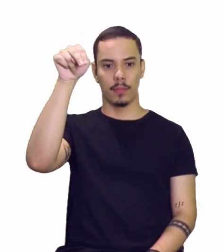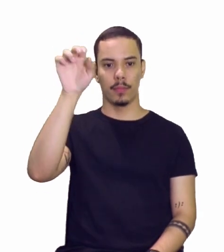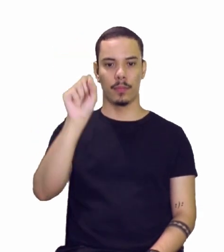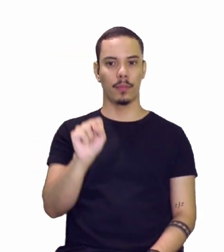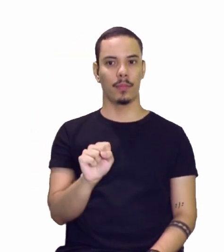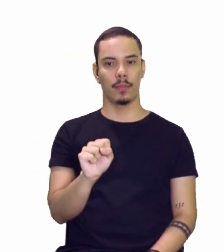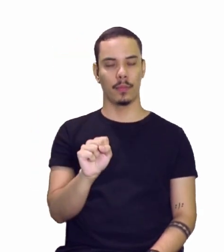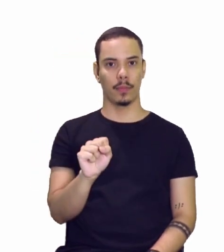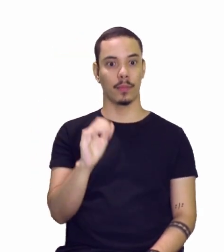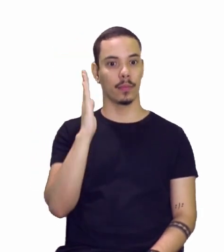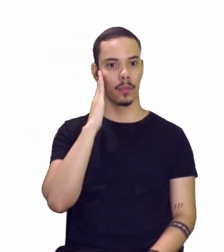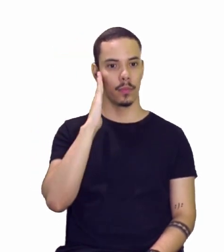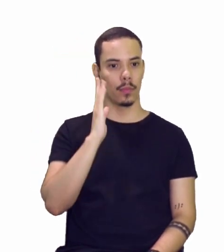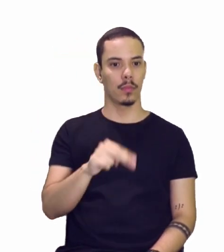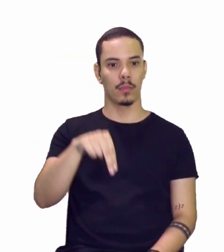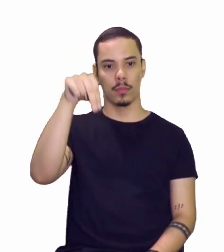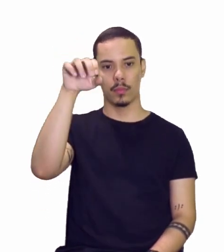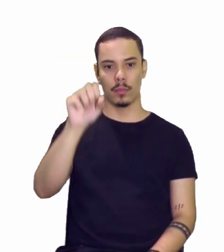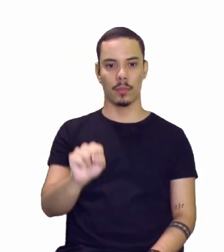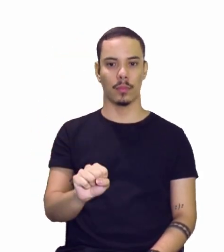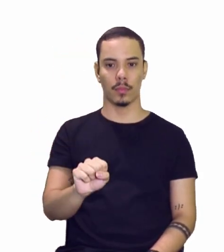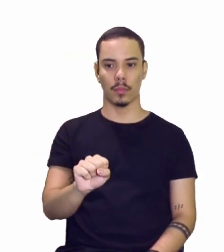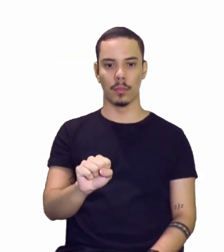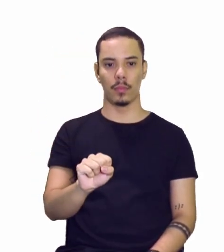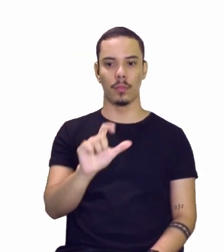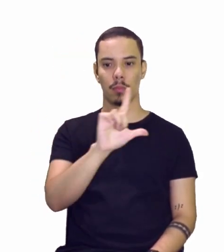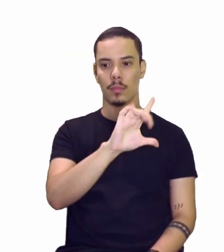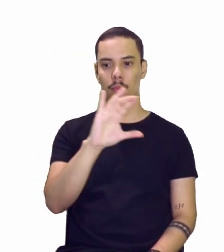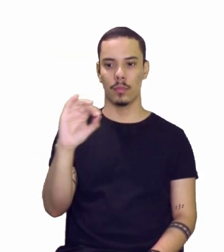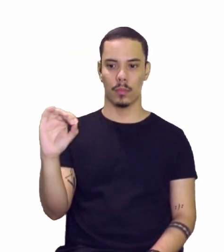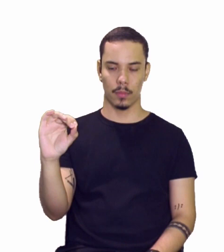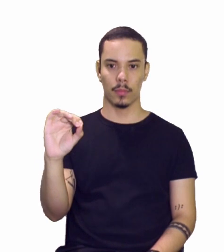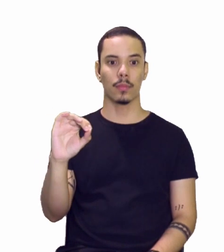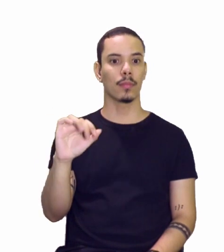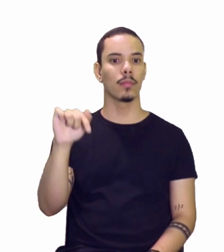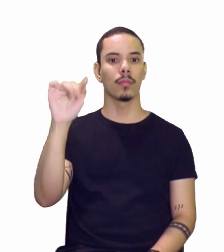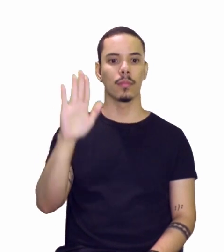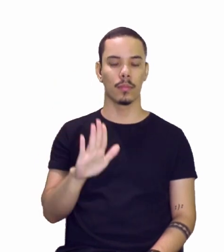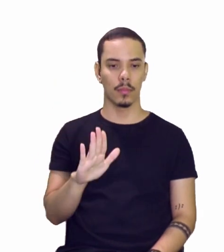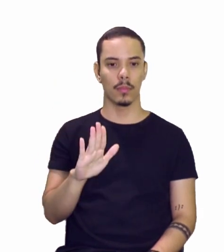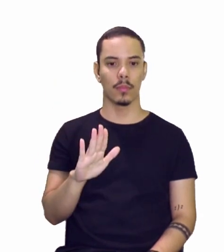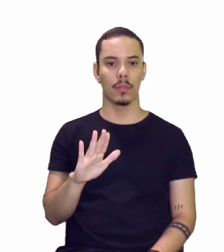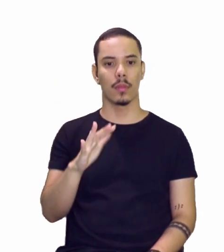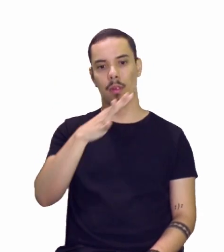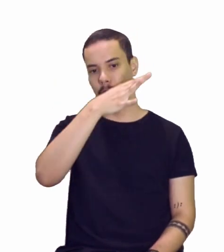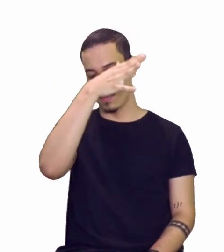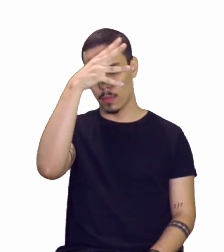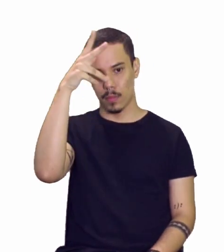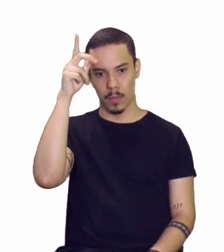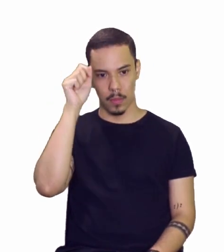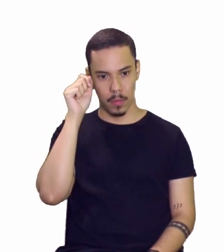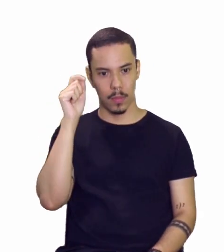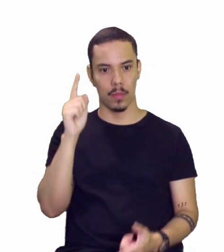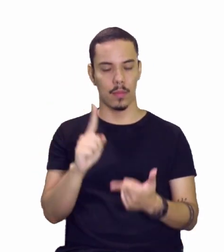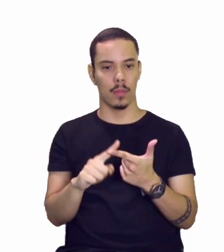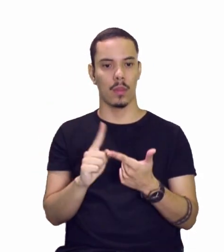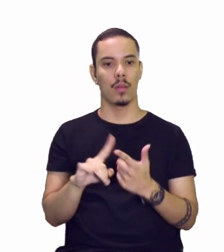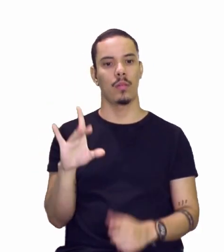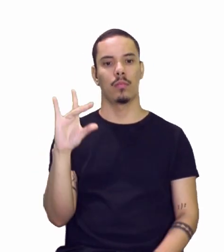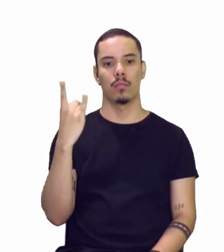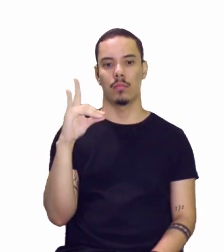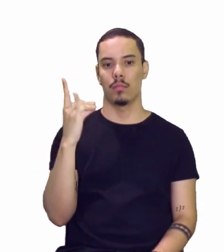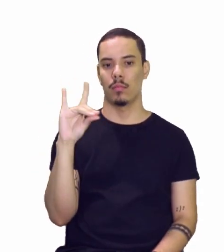o sul. Certo? Quem é que divide a leste? Mato Grosso. Oeste, aqui é a Bolívia,